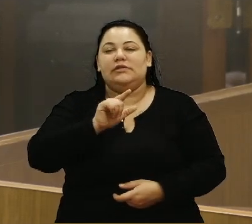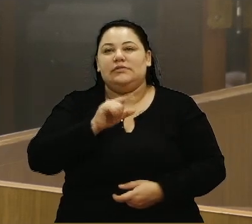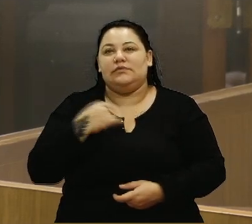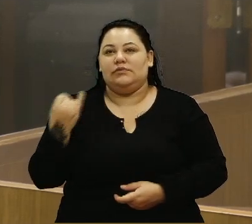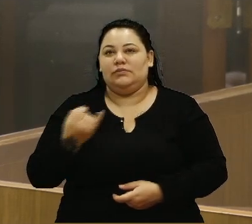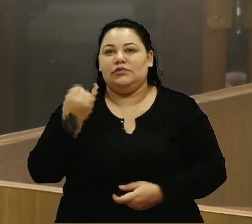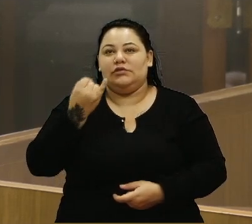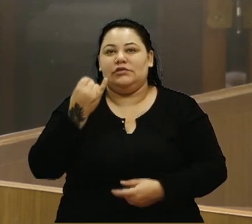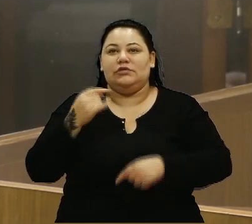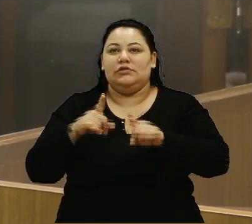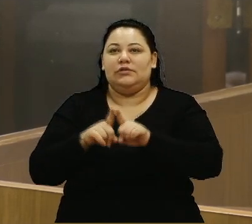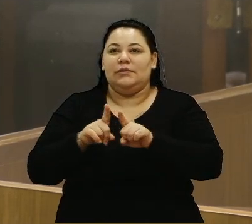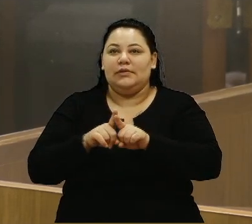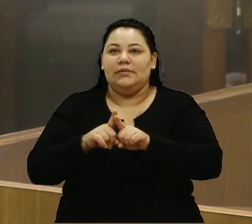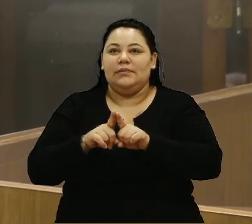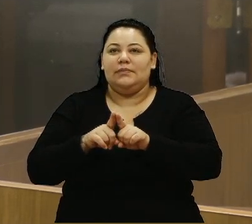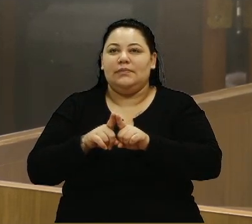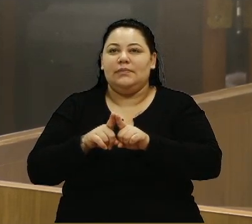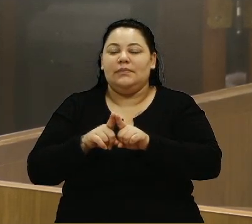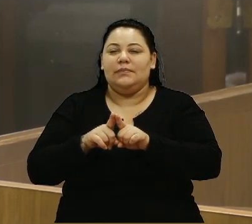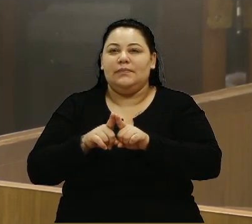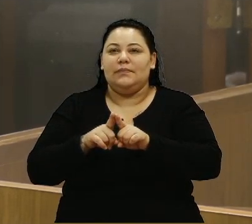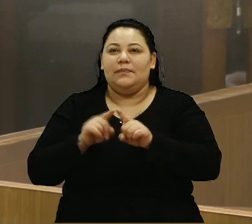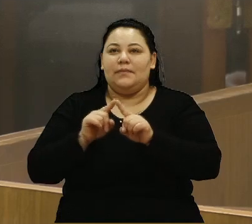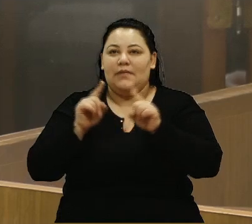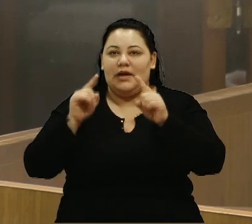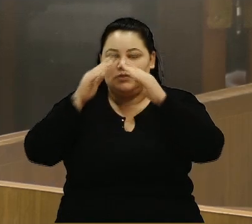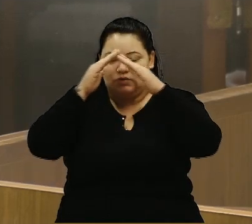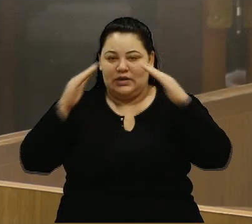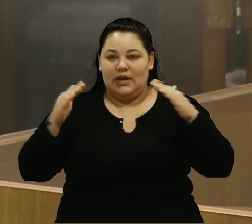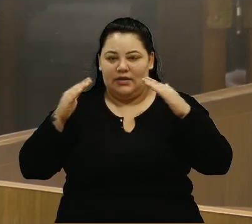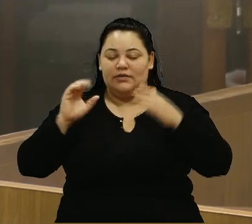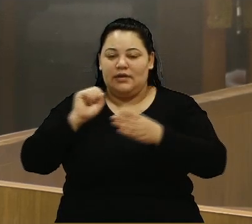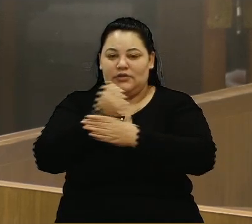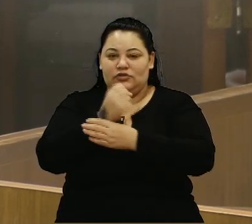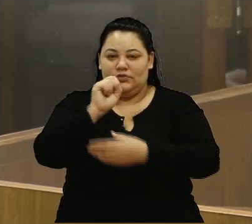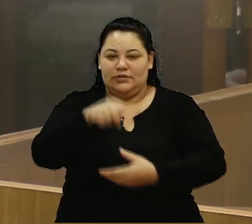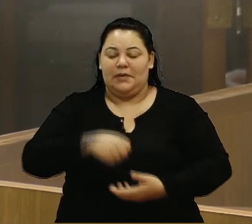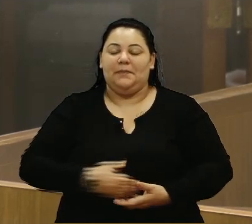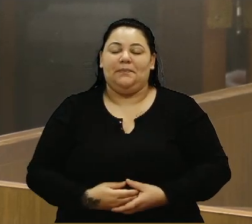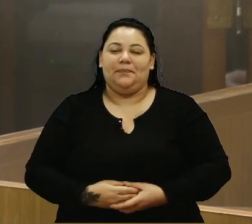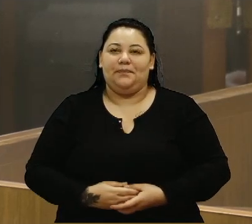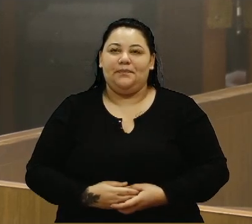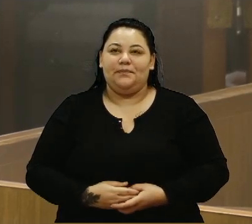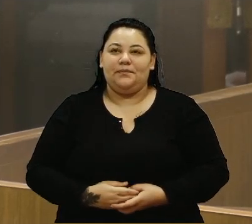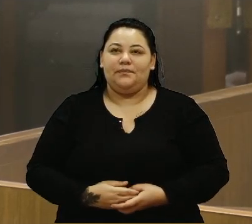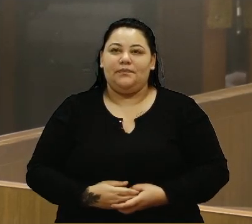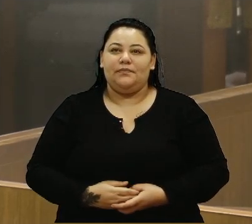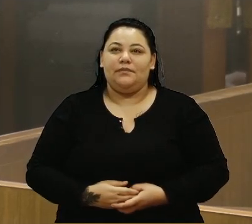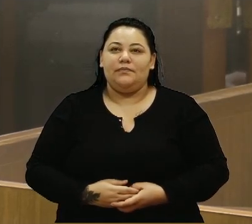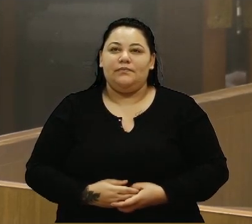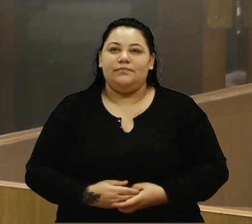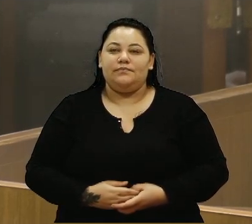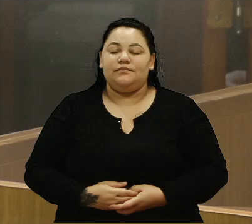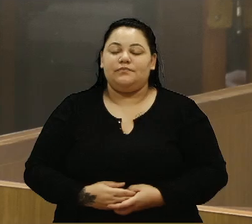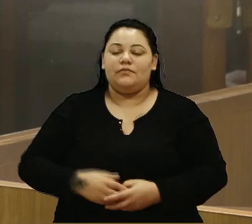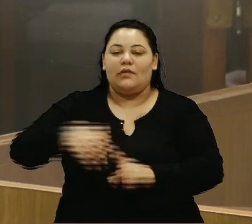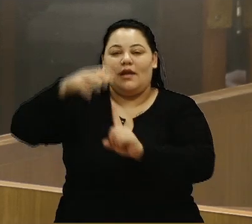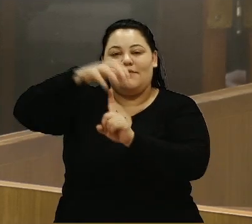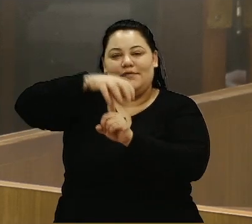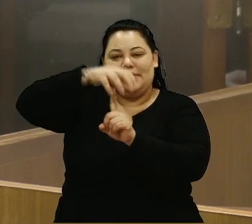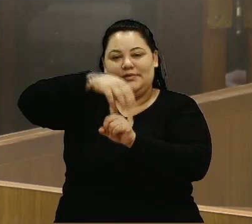se arrastou, mas o telhado está garantido. Feira da Maesa